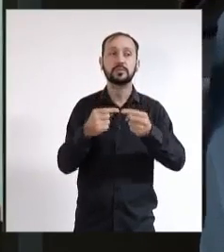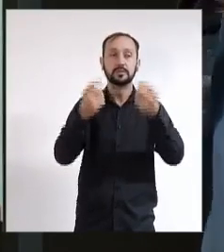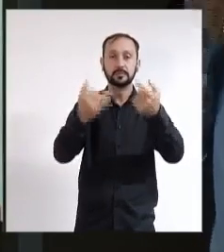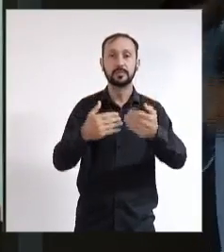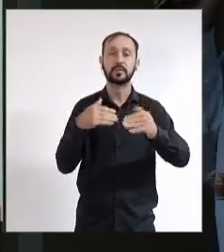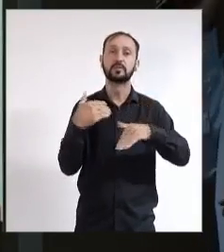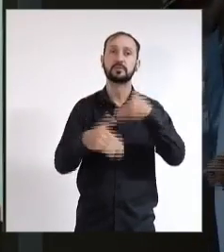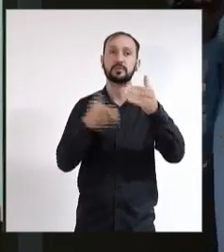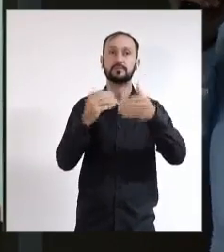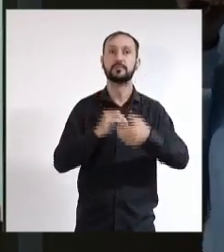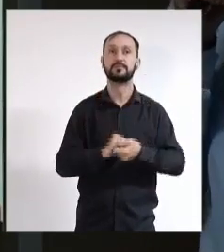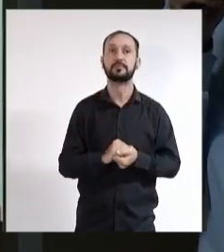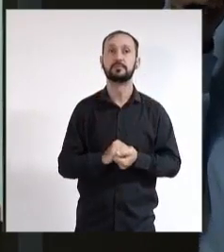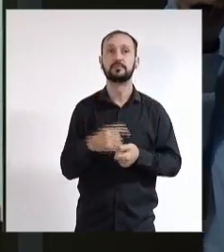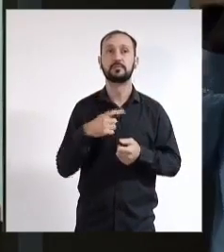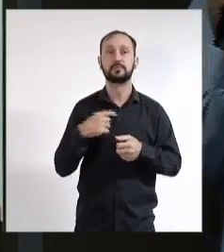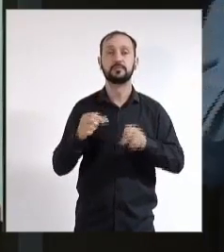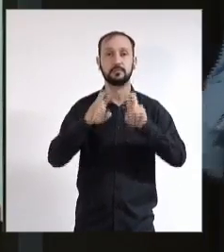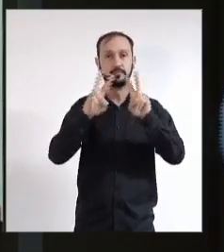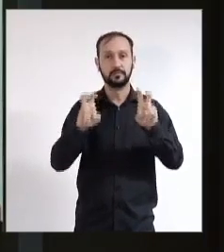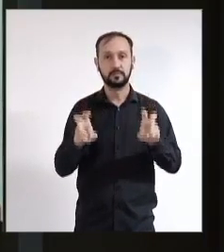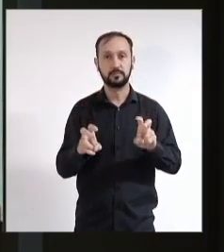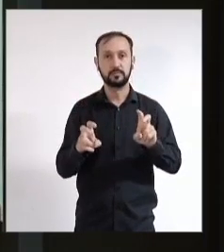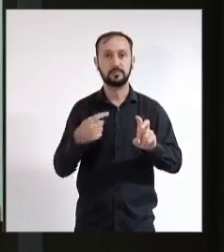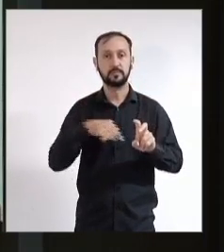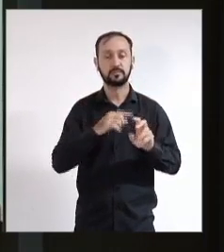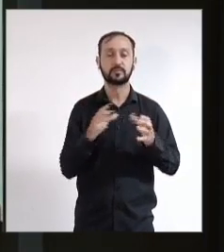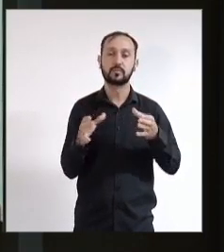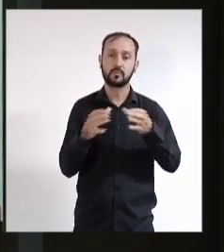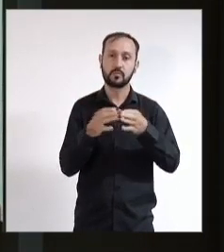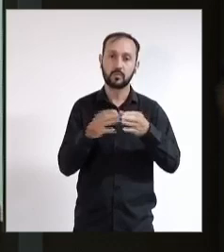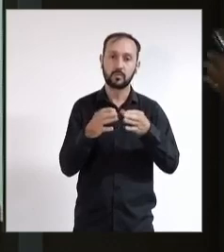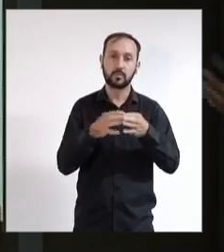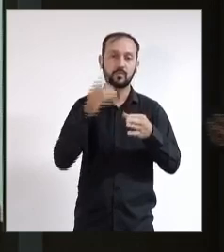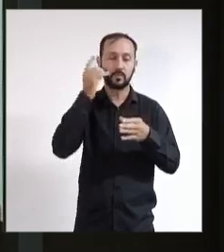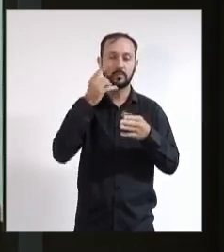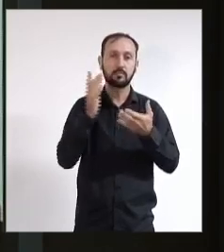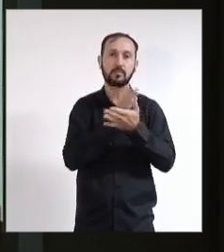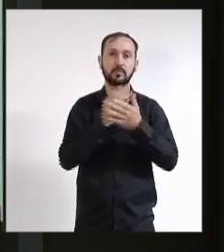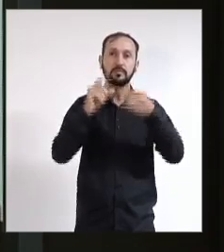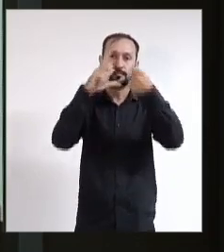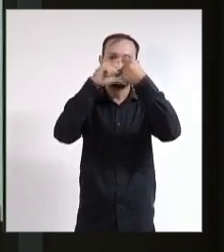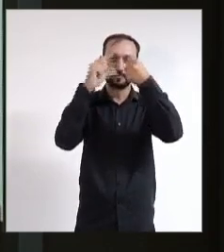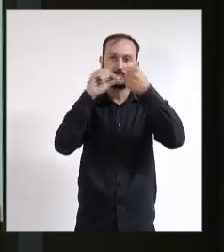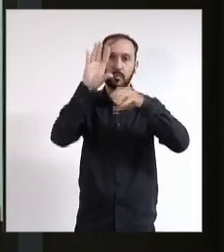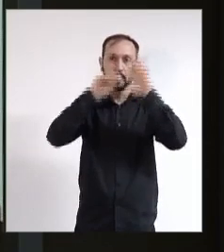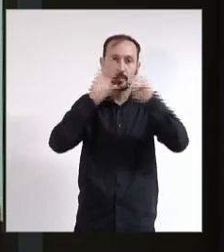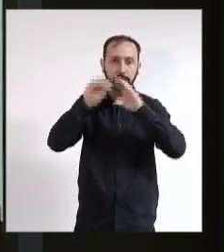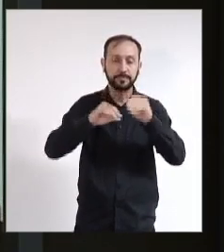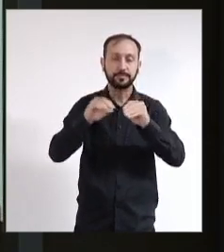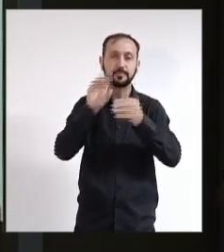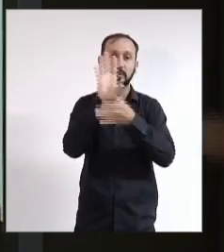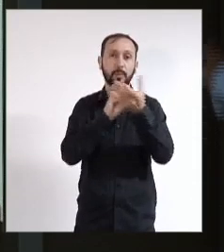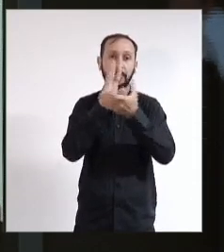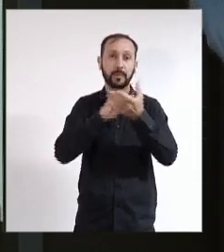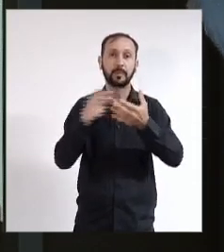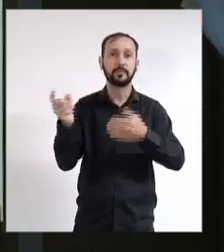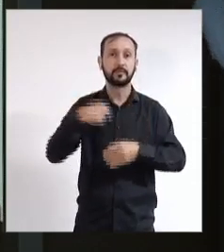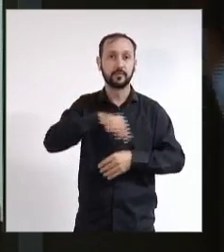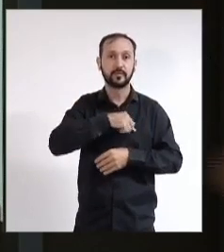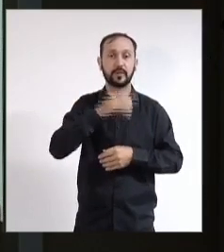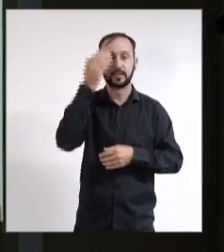que é um dos que é o tema principal da nossa frente parlamentar então vou copiar alguns aqui que eu acredito que pode nos ajudar a entender